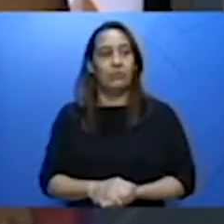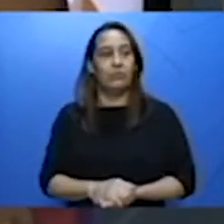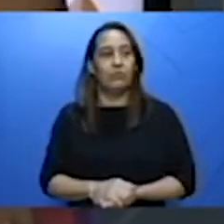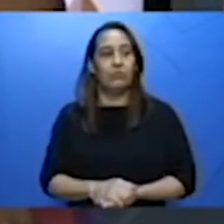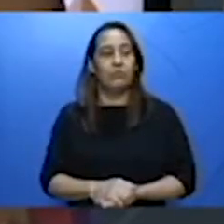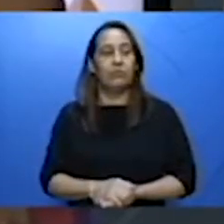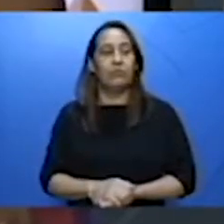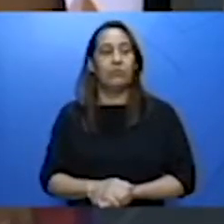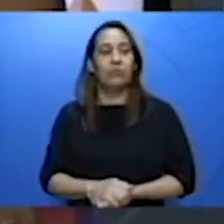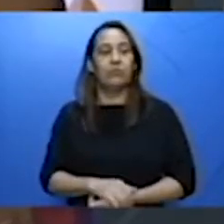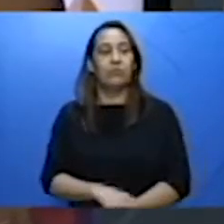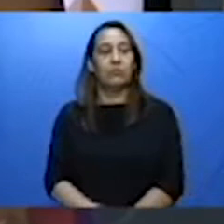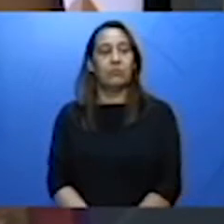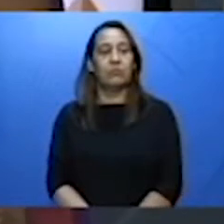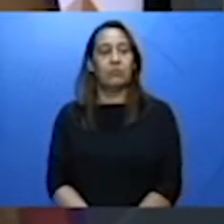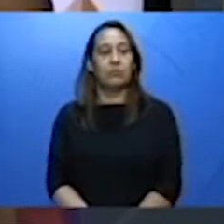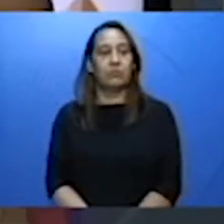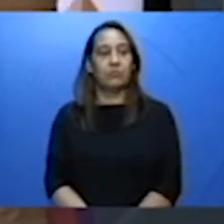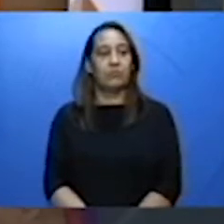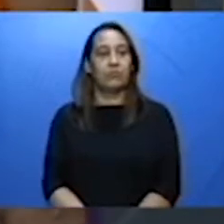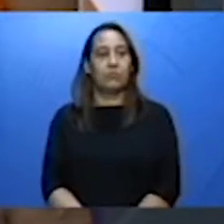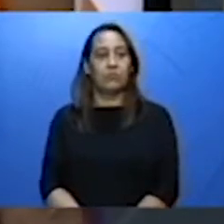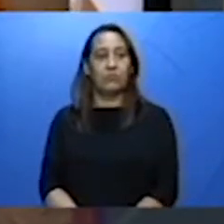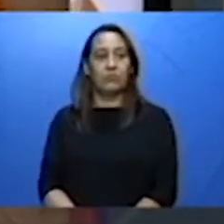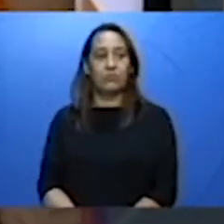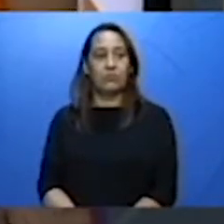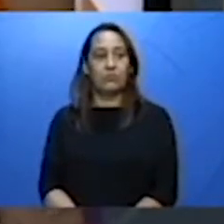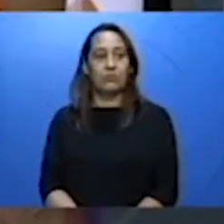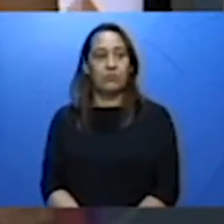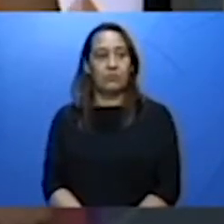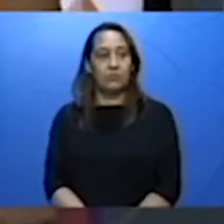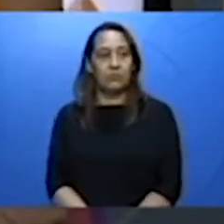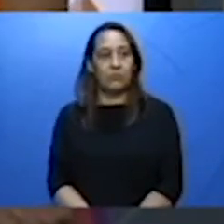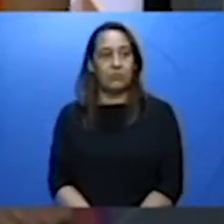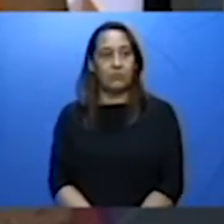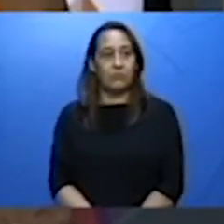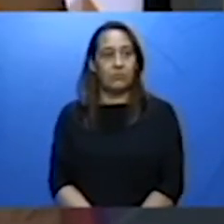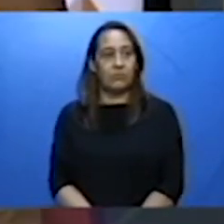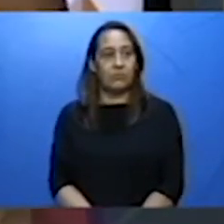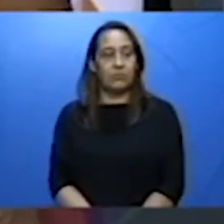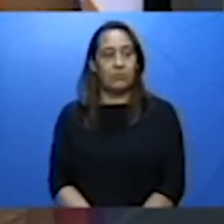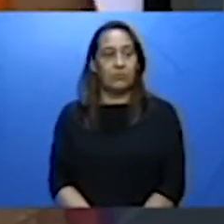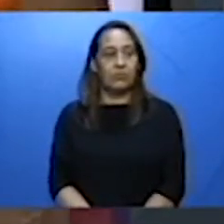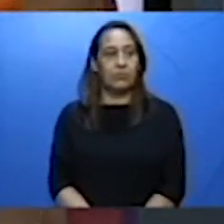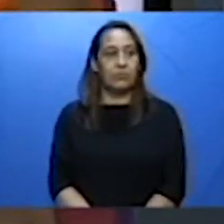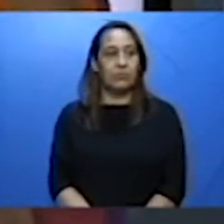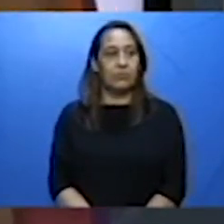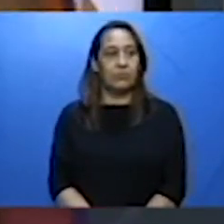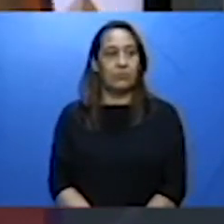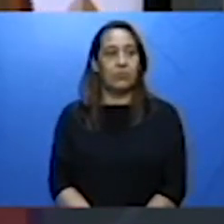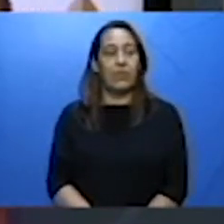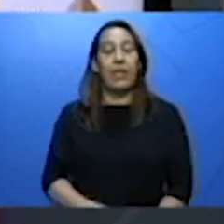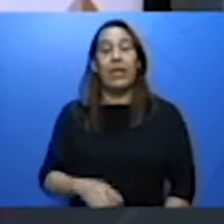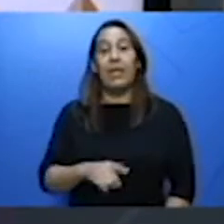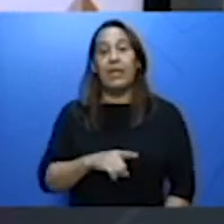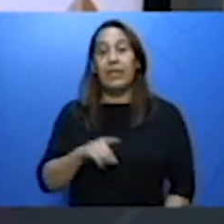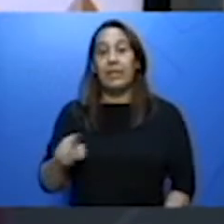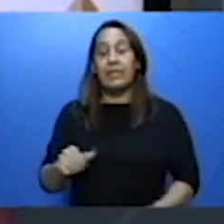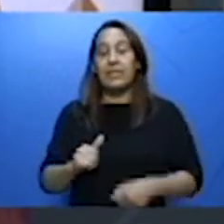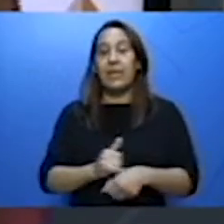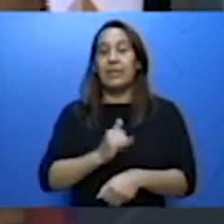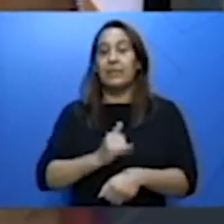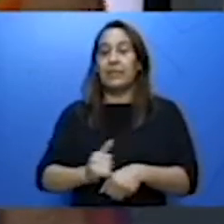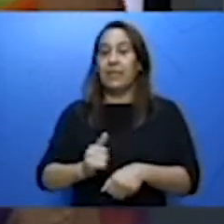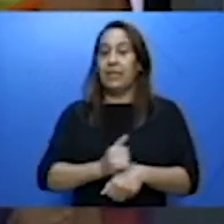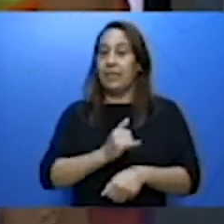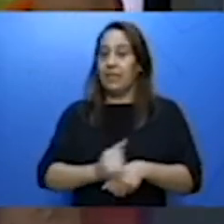Quanto que dá isso aqui? 92. Gostoso de fazer, né? Esse é o algoritmo